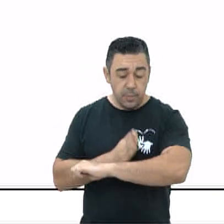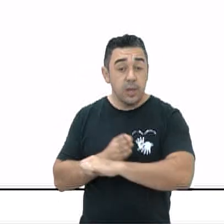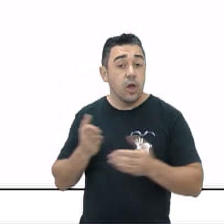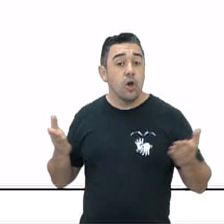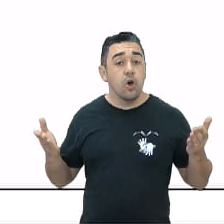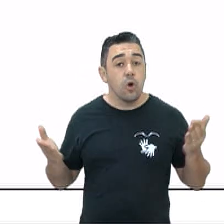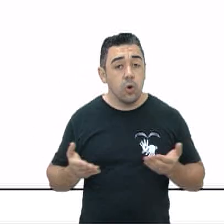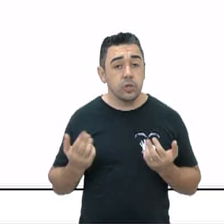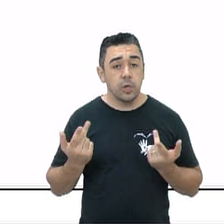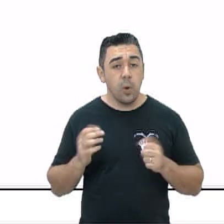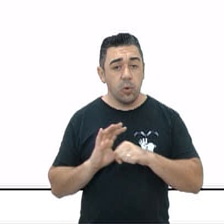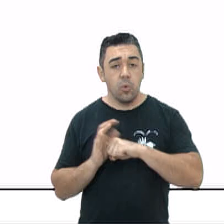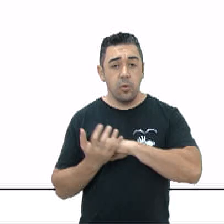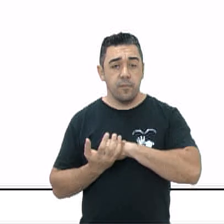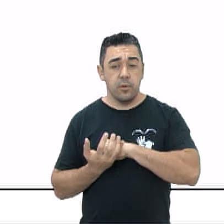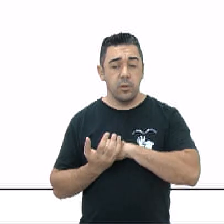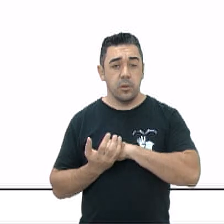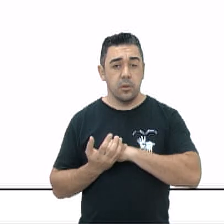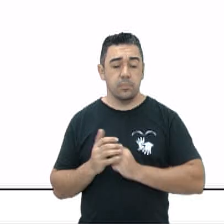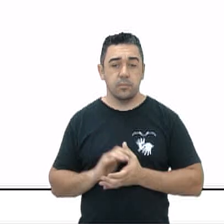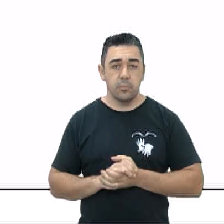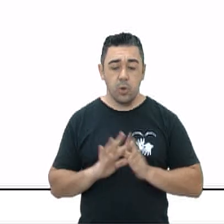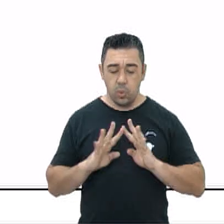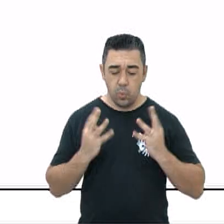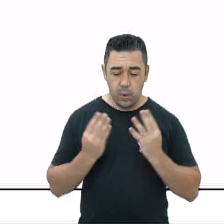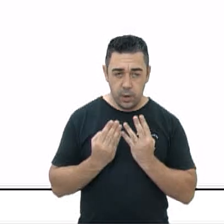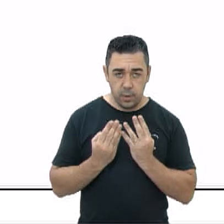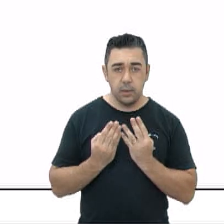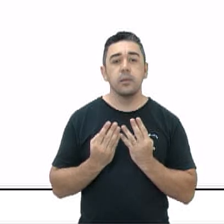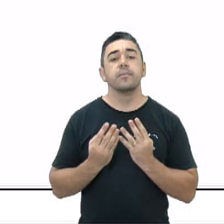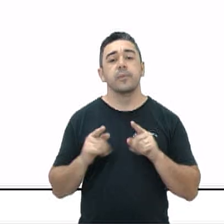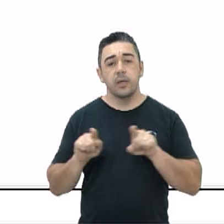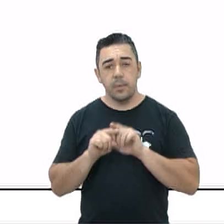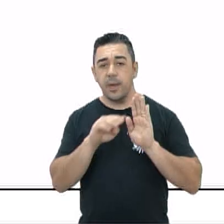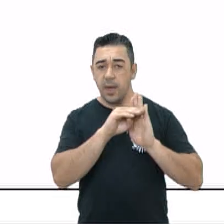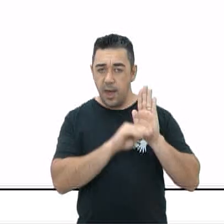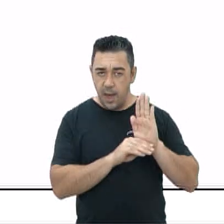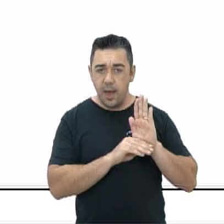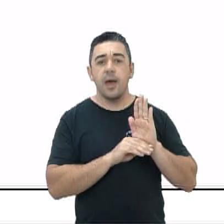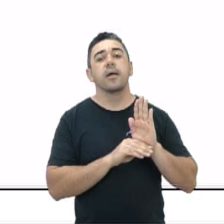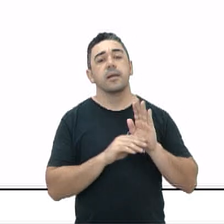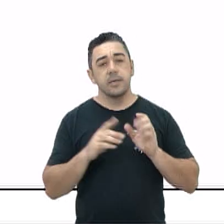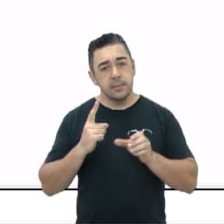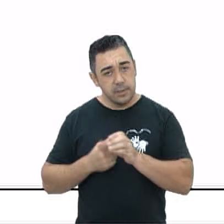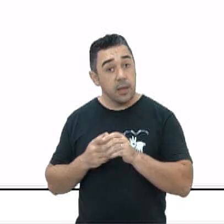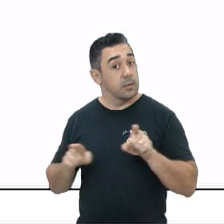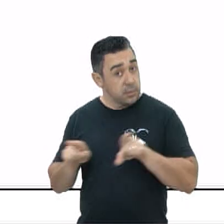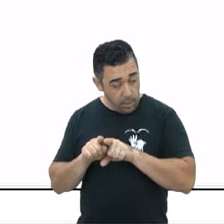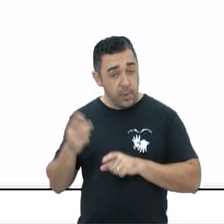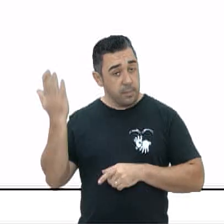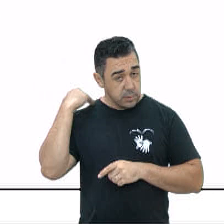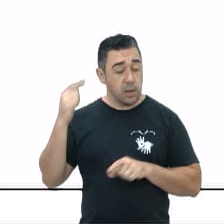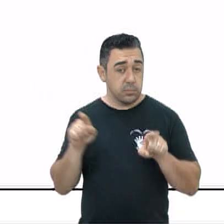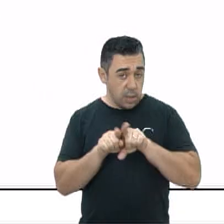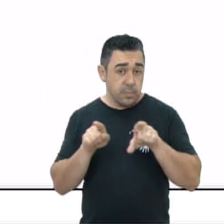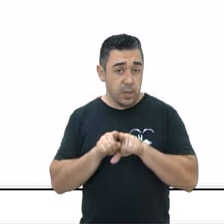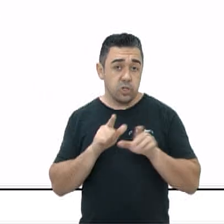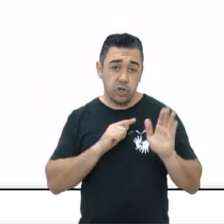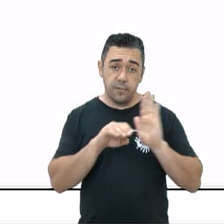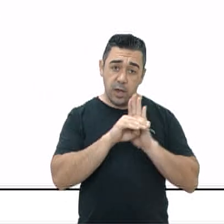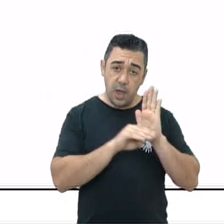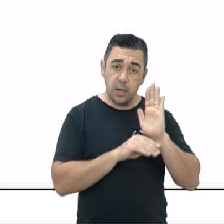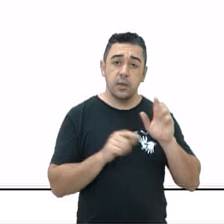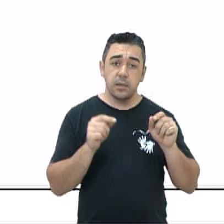enfrentamos hoje do Covid-19? Quarentena do doente e regras para as cidades. A mesma coisa foi feita lá no período medieval, né? Eles